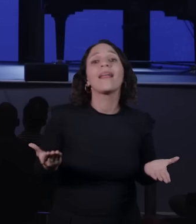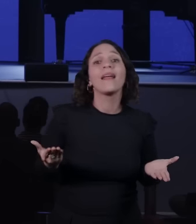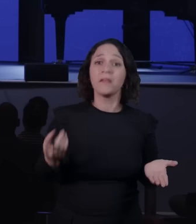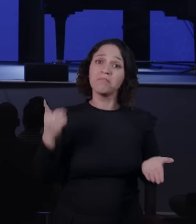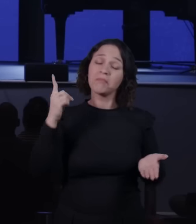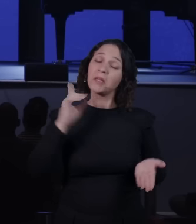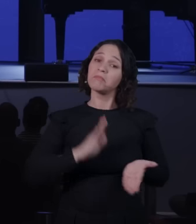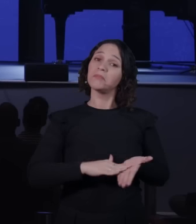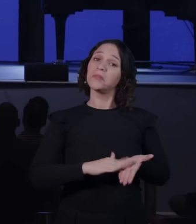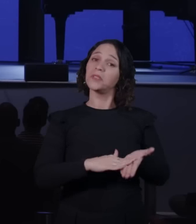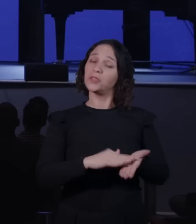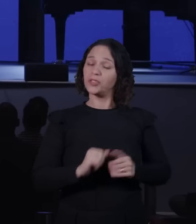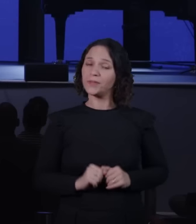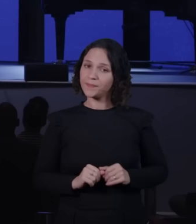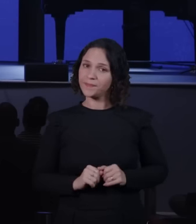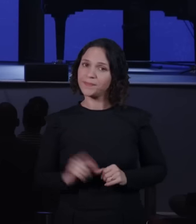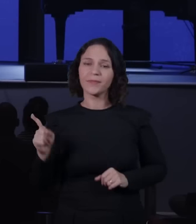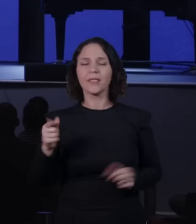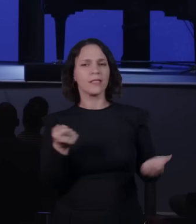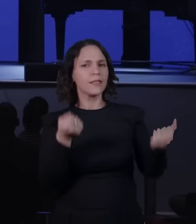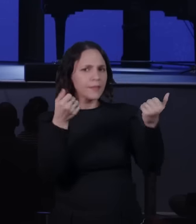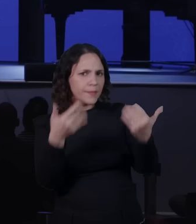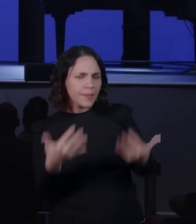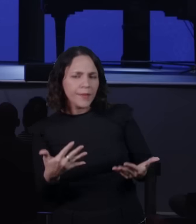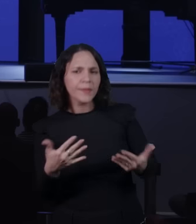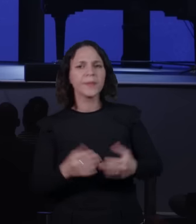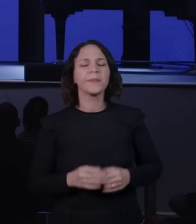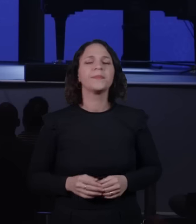elogio. E Ele deixa claro: